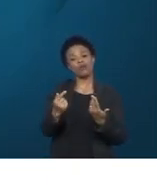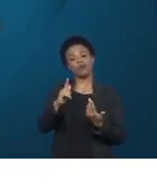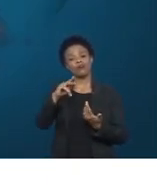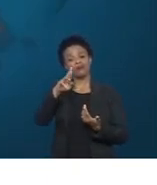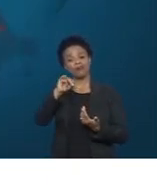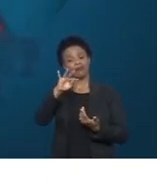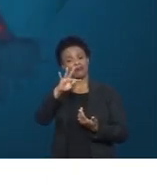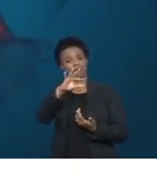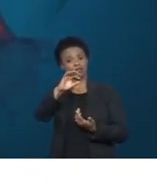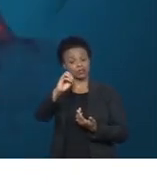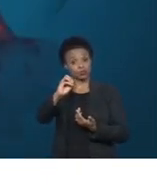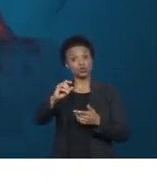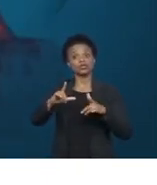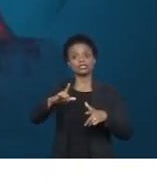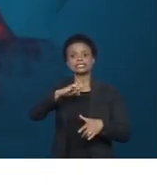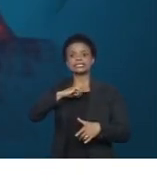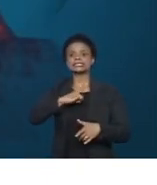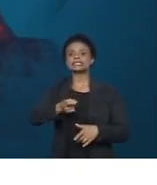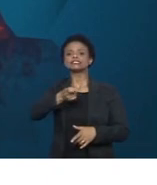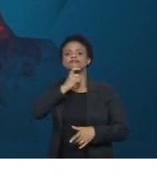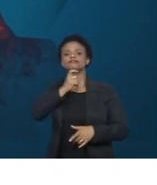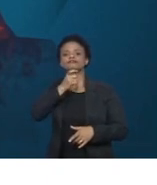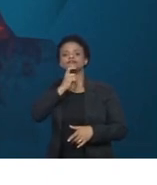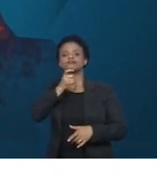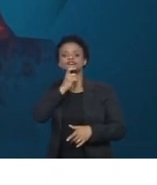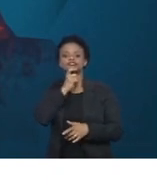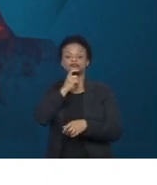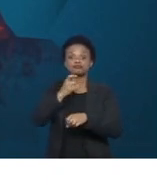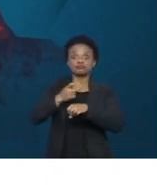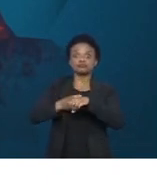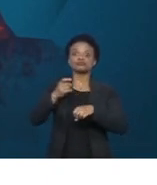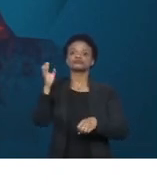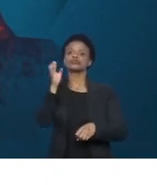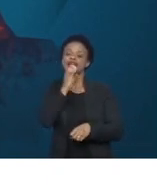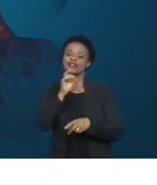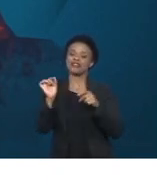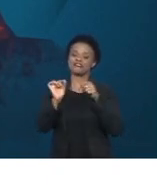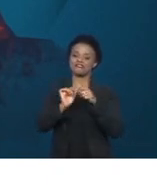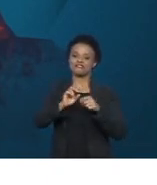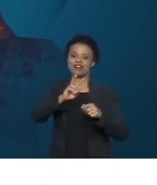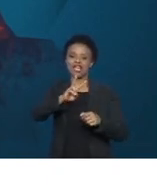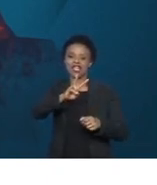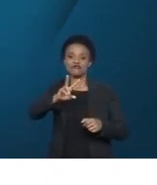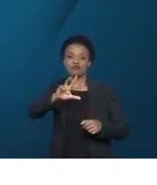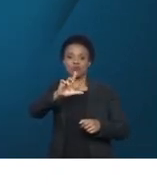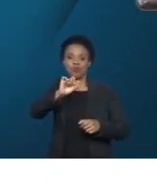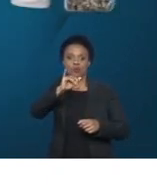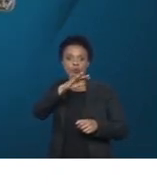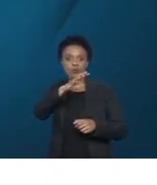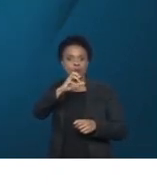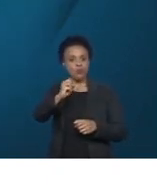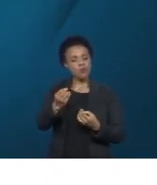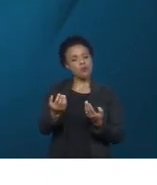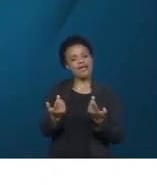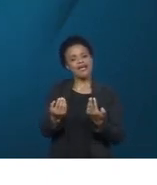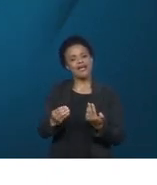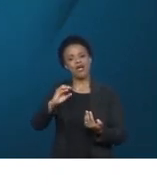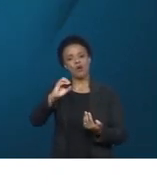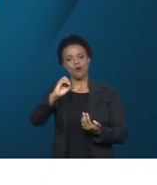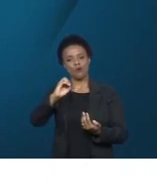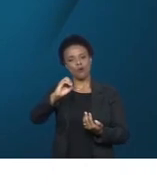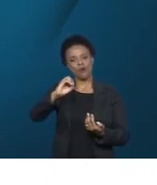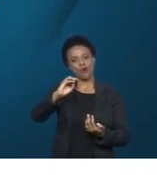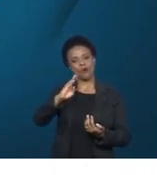o resfriamento e a cristalização são rápidos, se formam as rochas vulcânicas, como a obsidiana. Pela análise da cor da rocha,